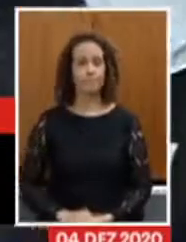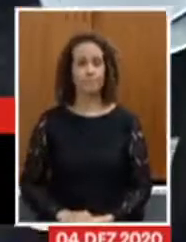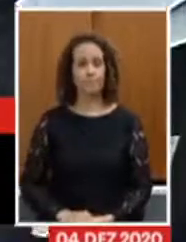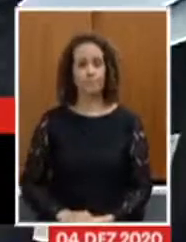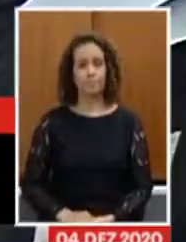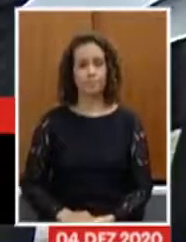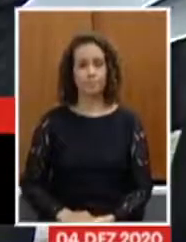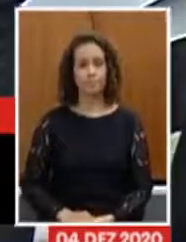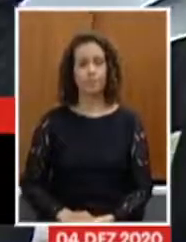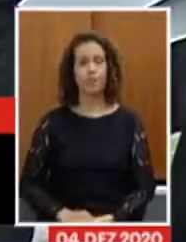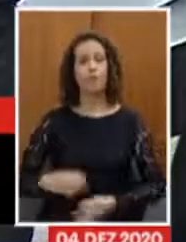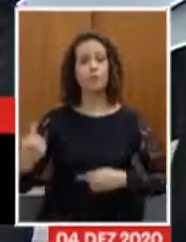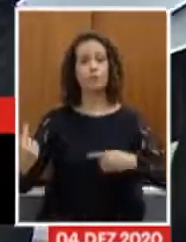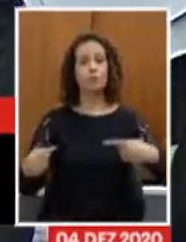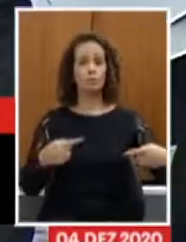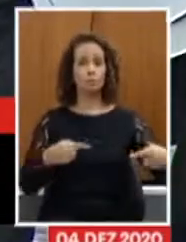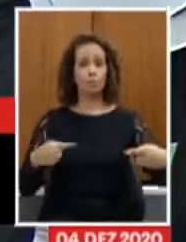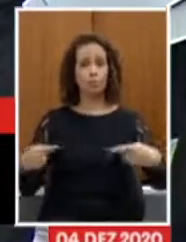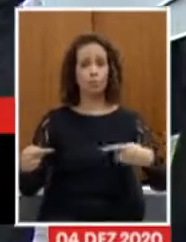Em discussão...